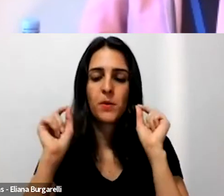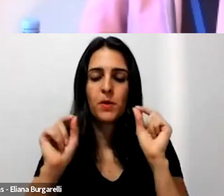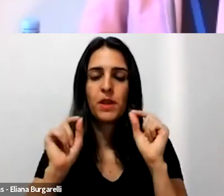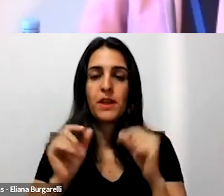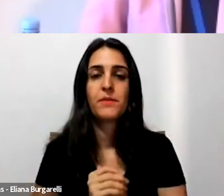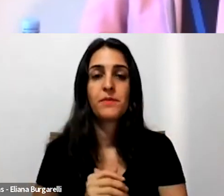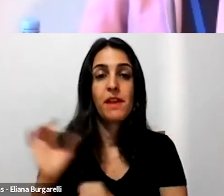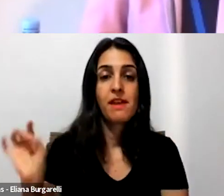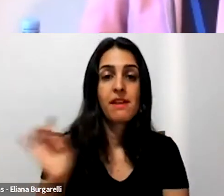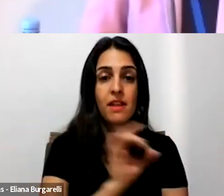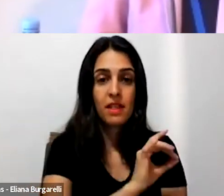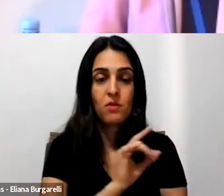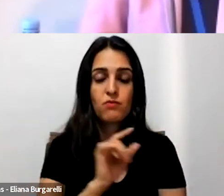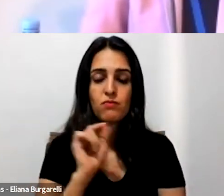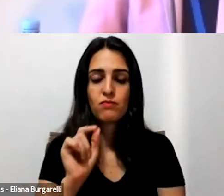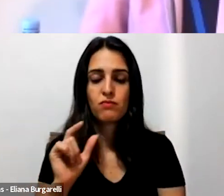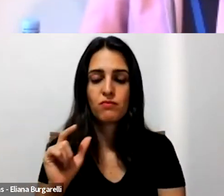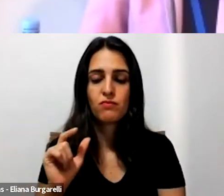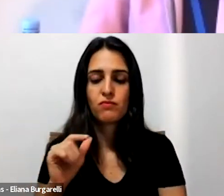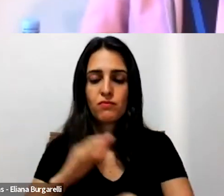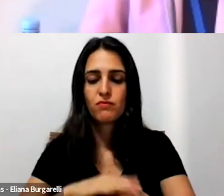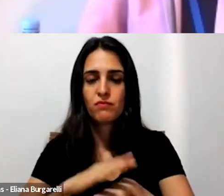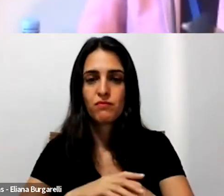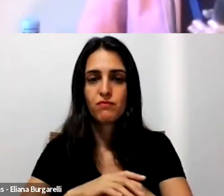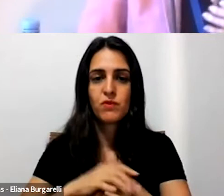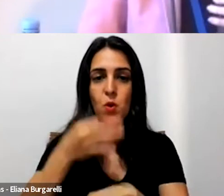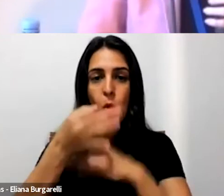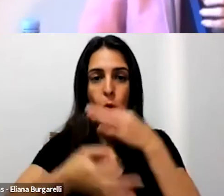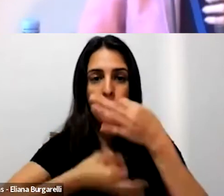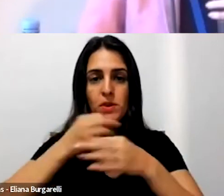avec eux, les considérer comme des partenaires.